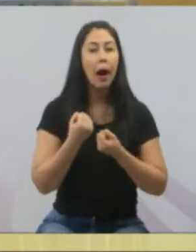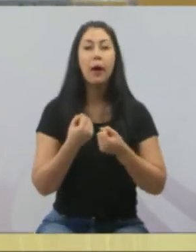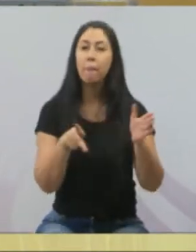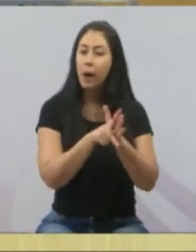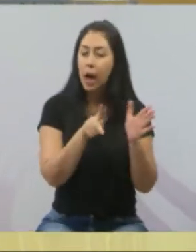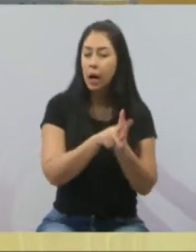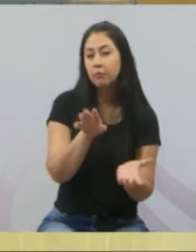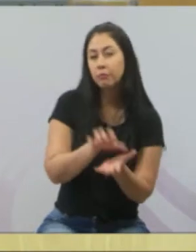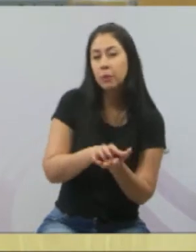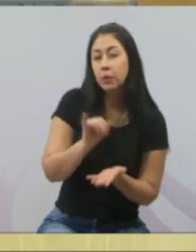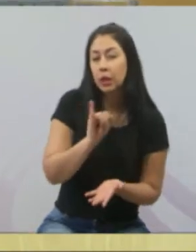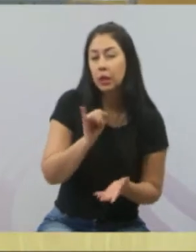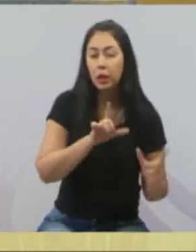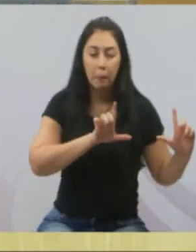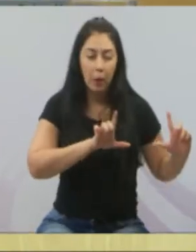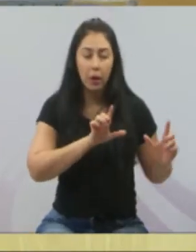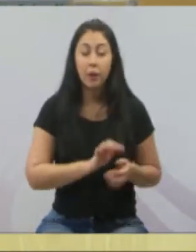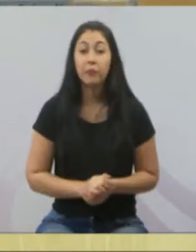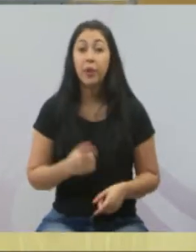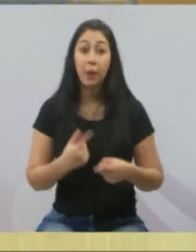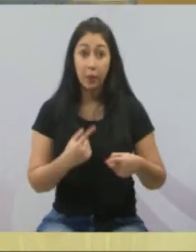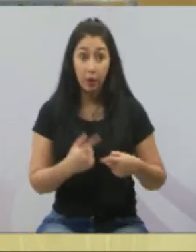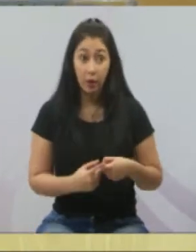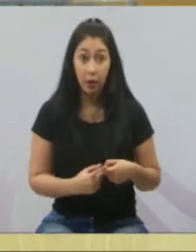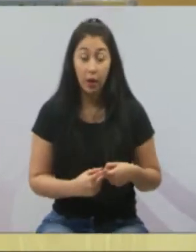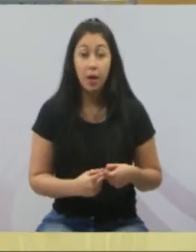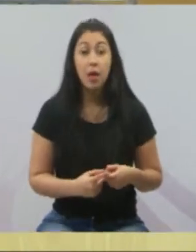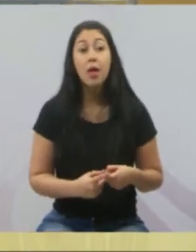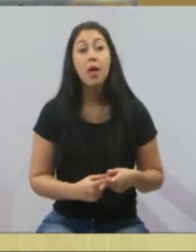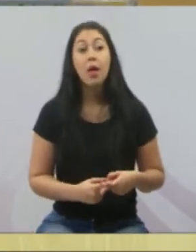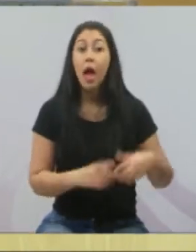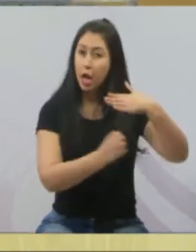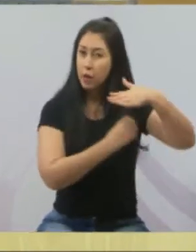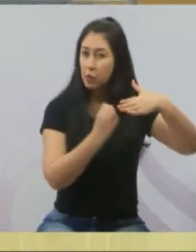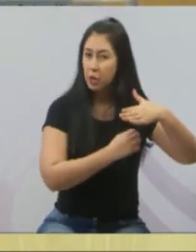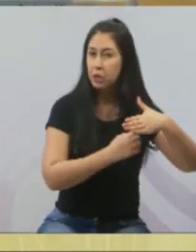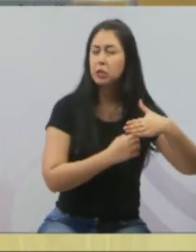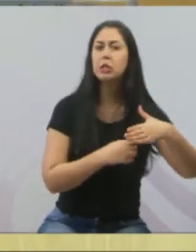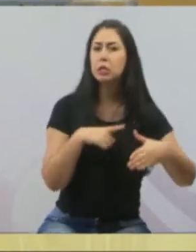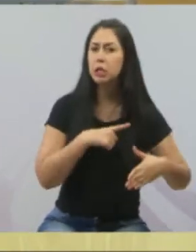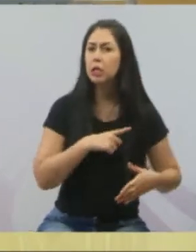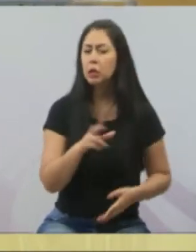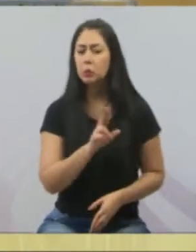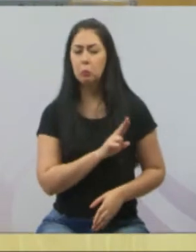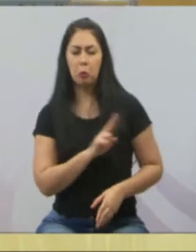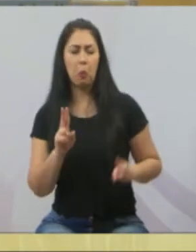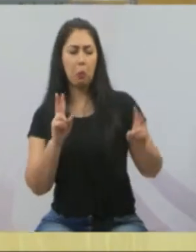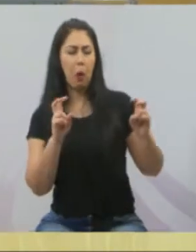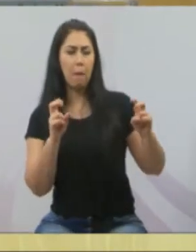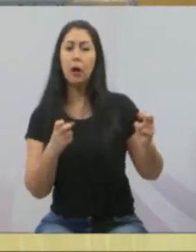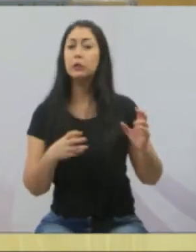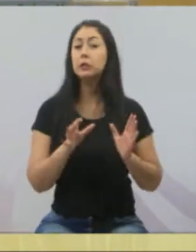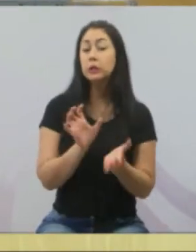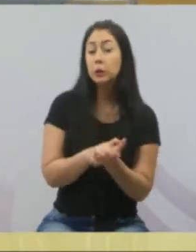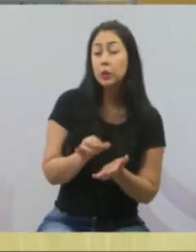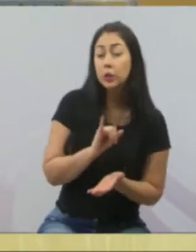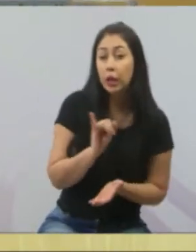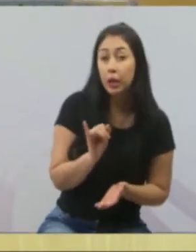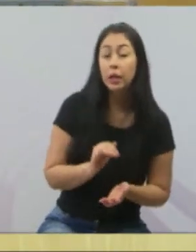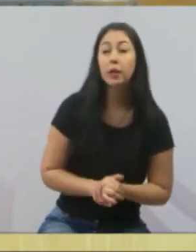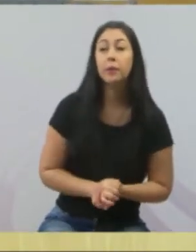propostas emergenciais que contribuirão e muito para atenuar um pouco a vida dos aposentados e pensionistas nesse período difícil de